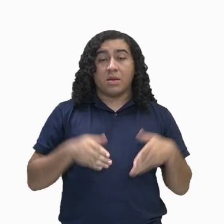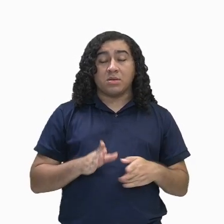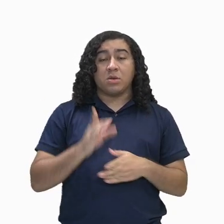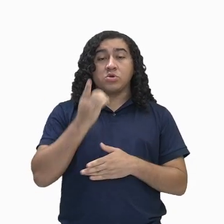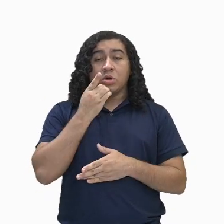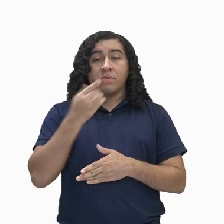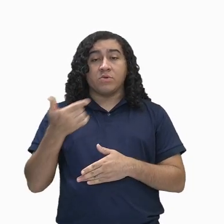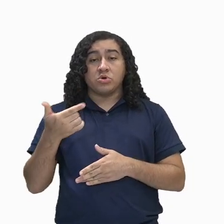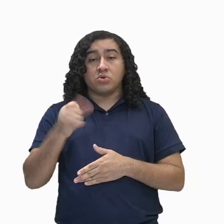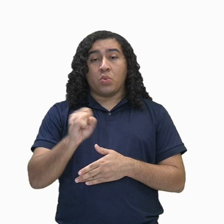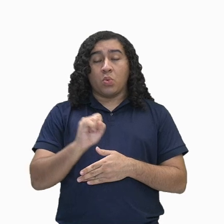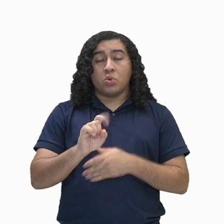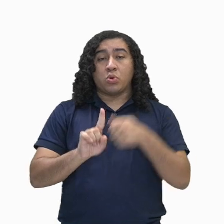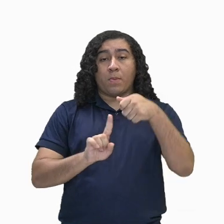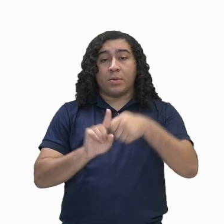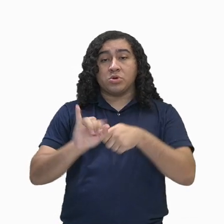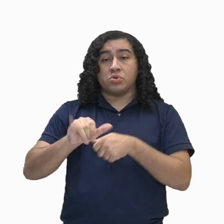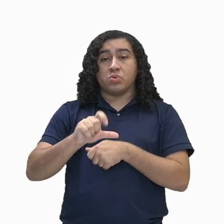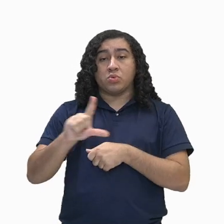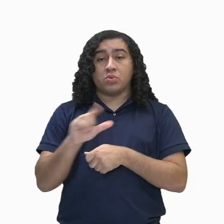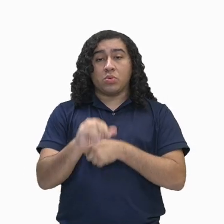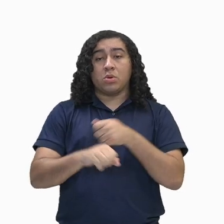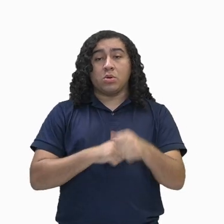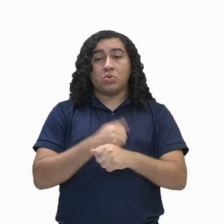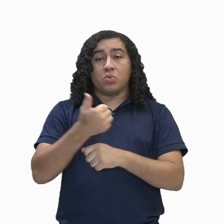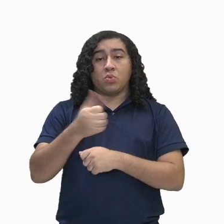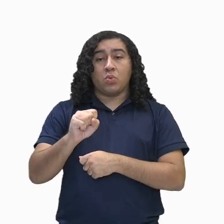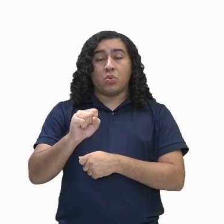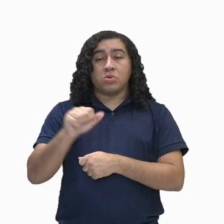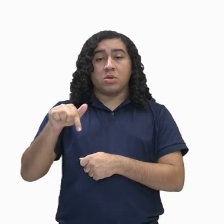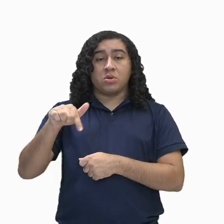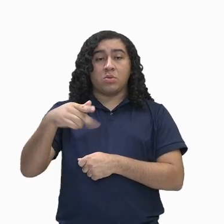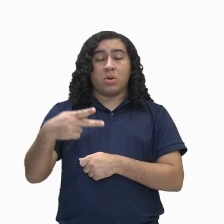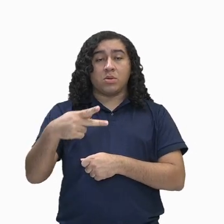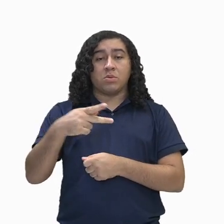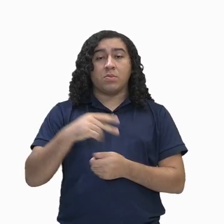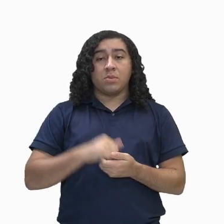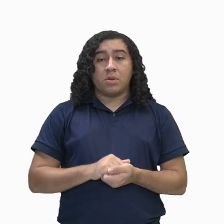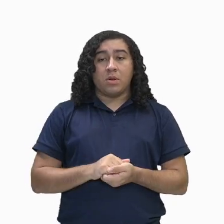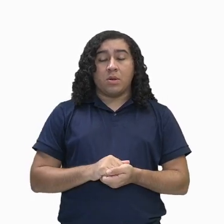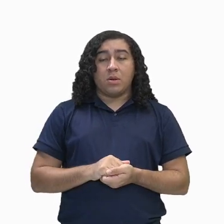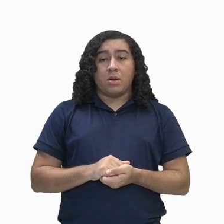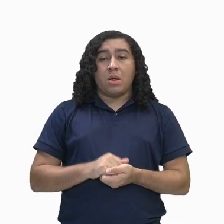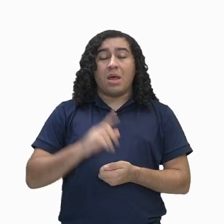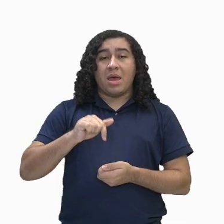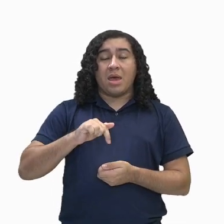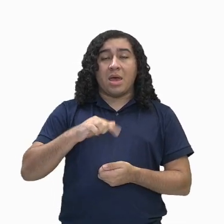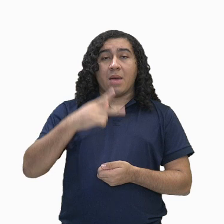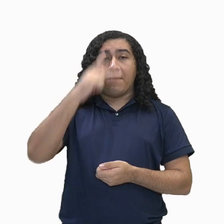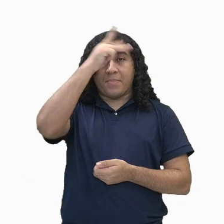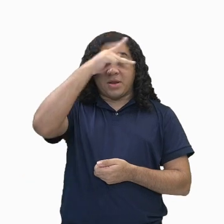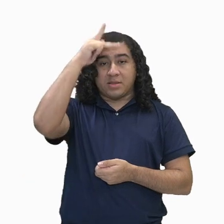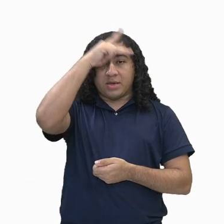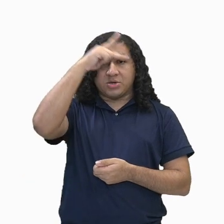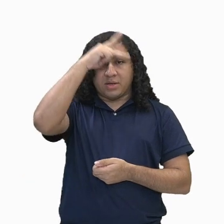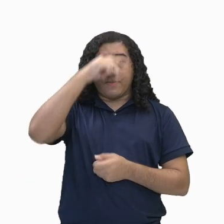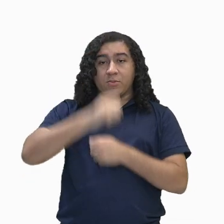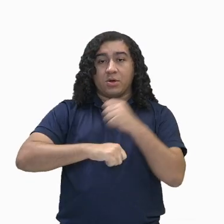em Breslau, que é na atual Polônia, em uma família judaica. Estudou